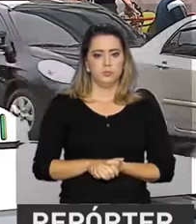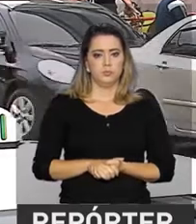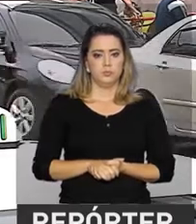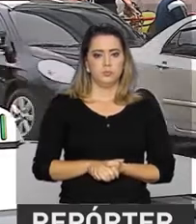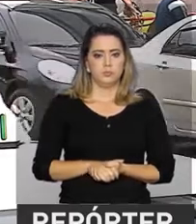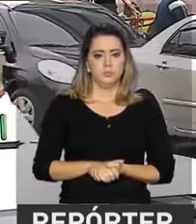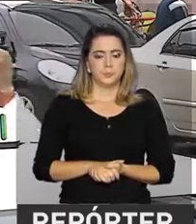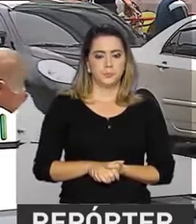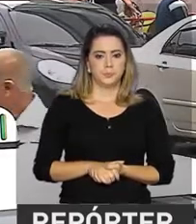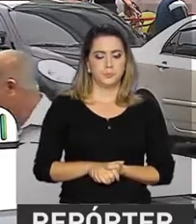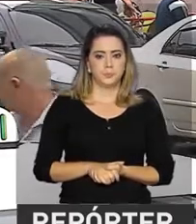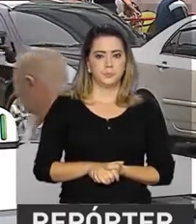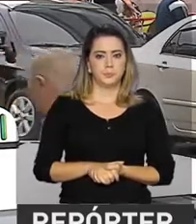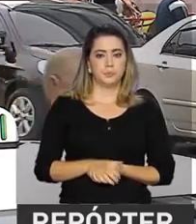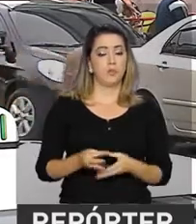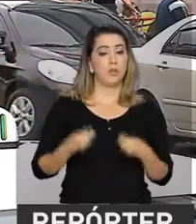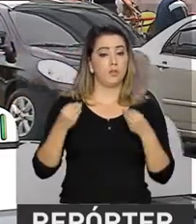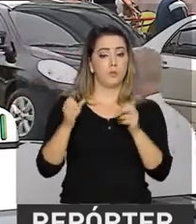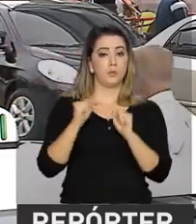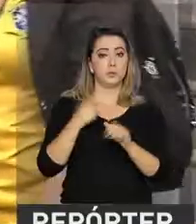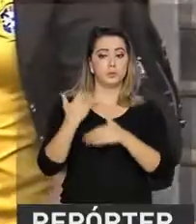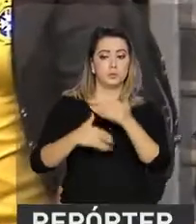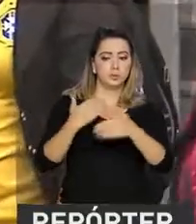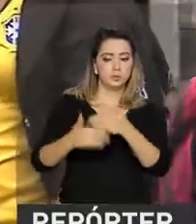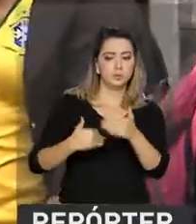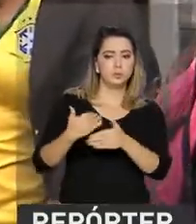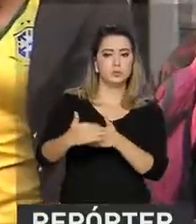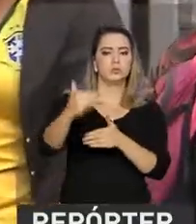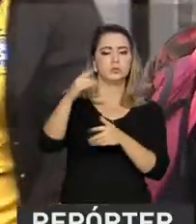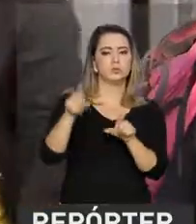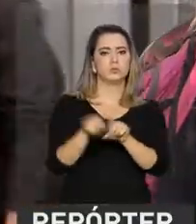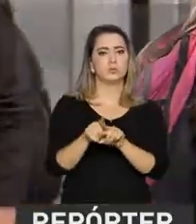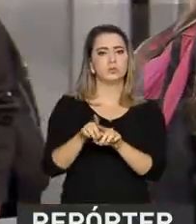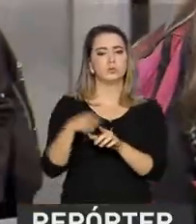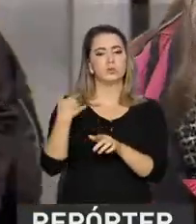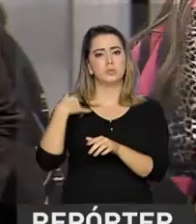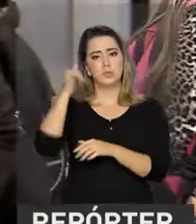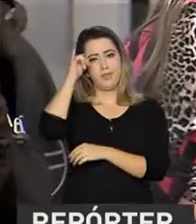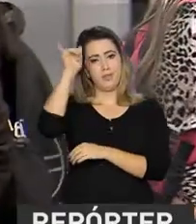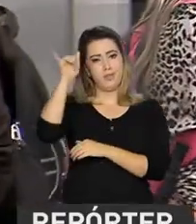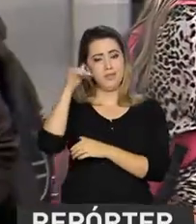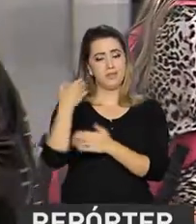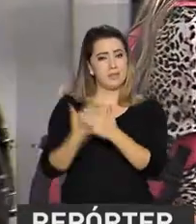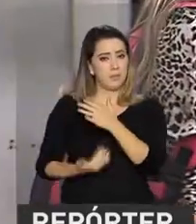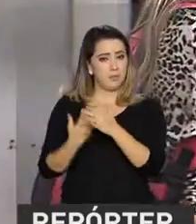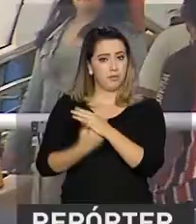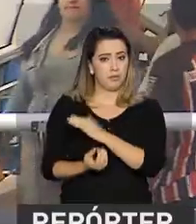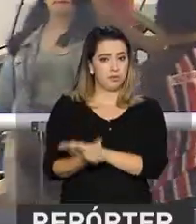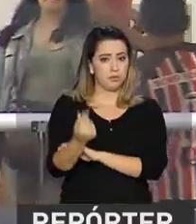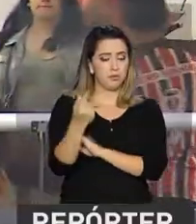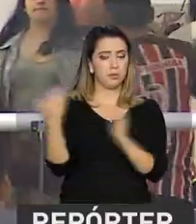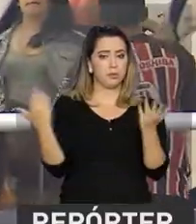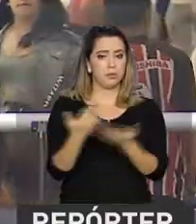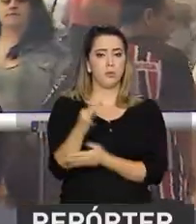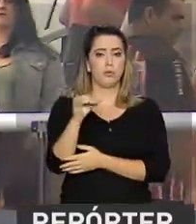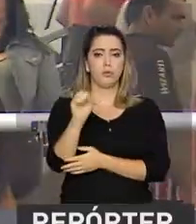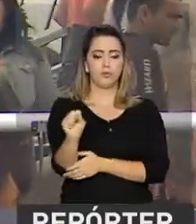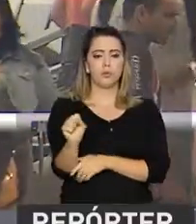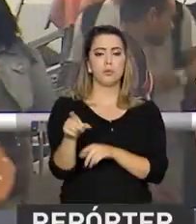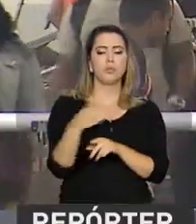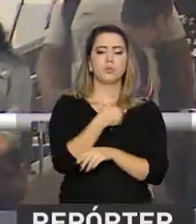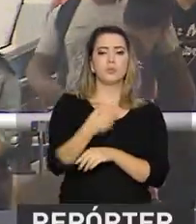garantir a manutenção do programa e superar a inadimplência no fundo de financiamento estudantil o fies o governo federal